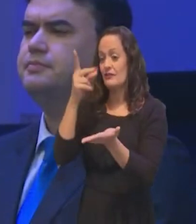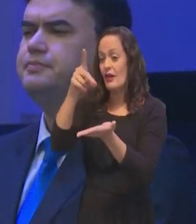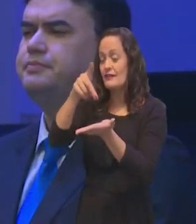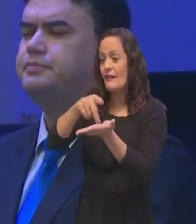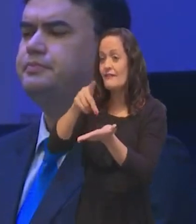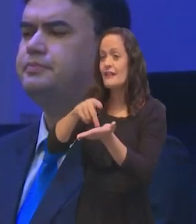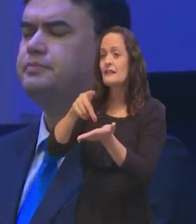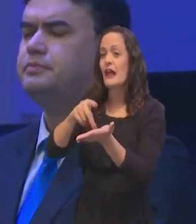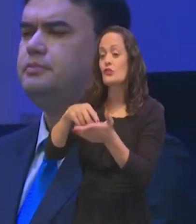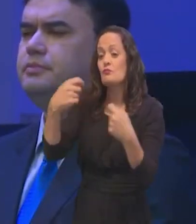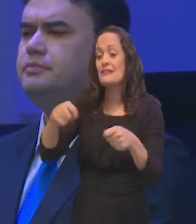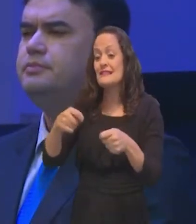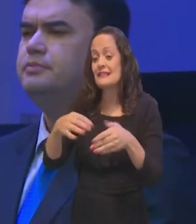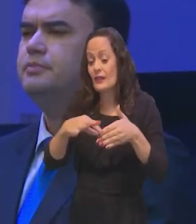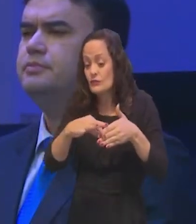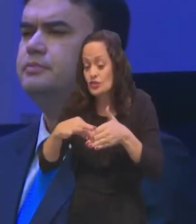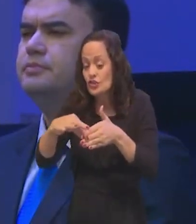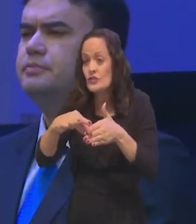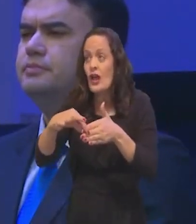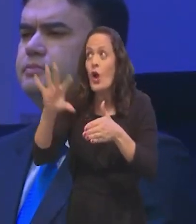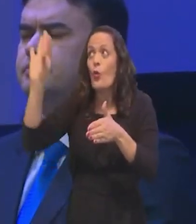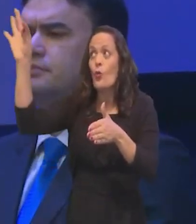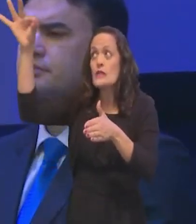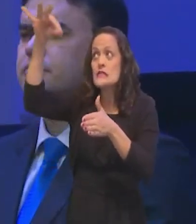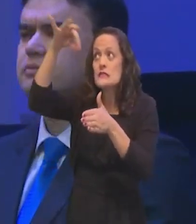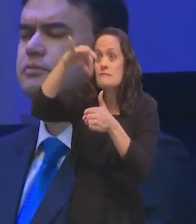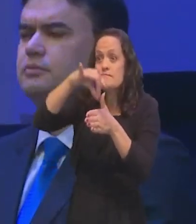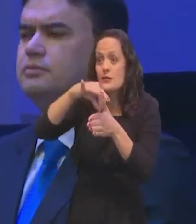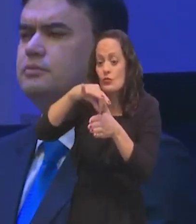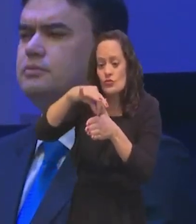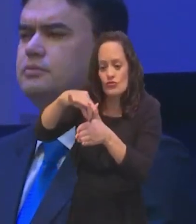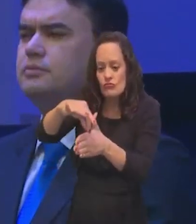o direcionamento do Espírito Santo a esta igreja.